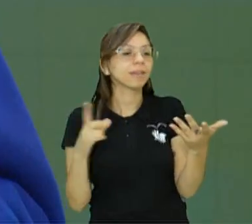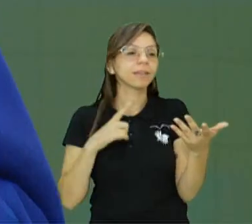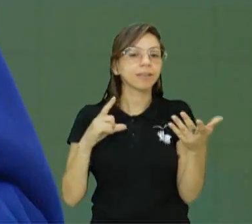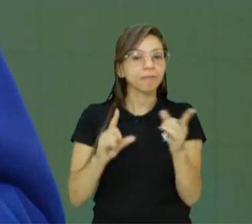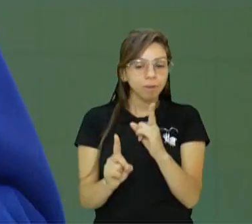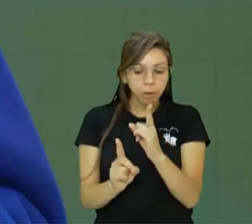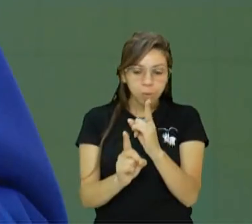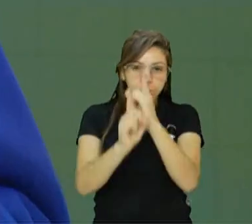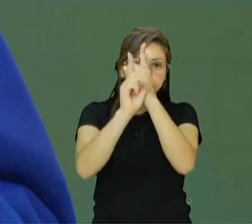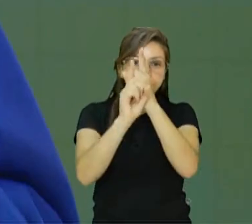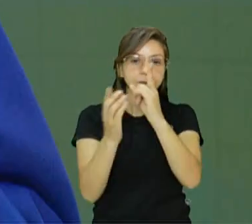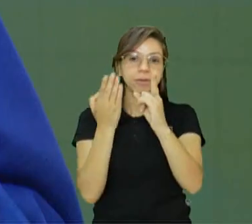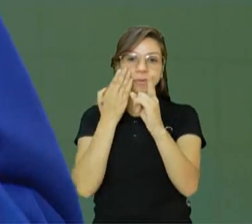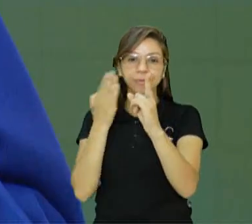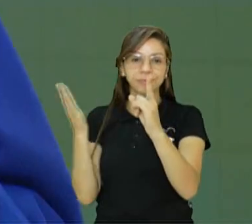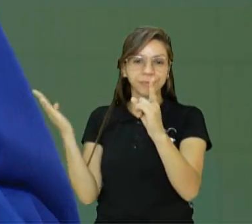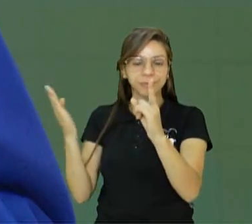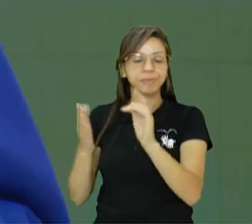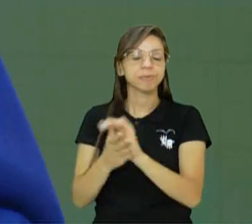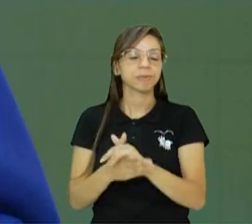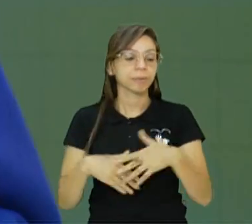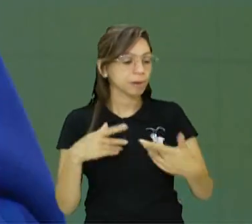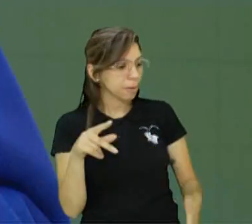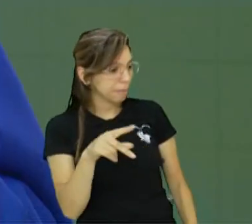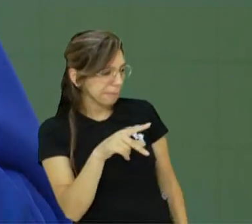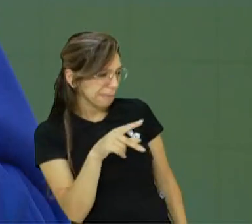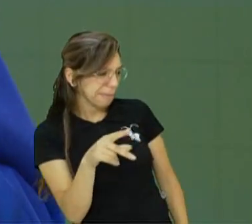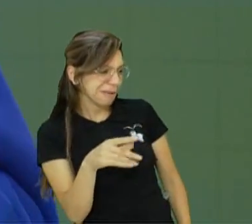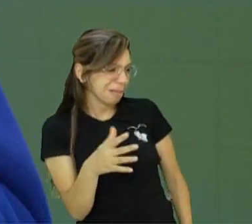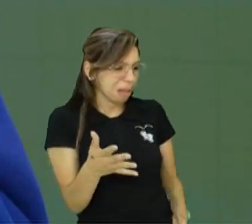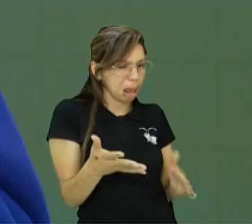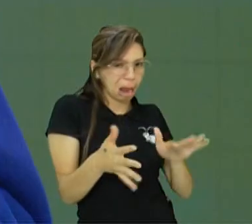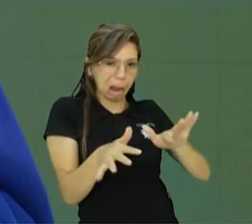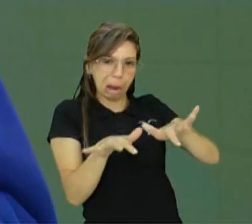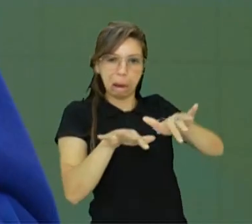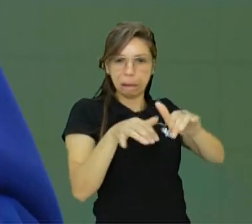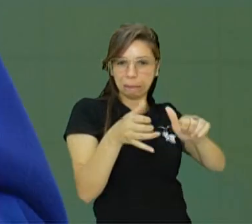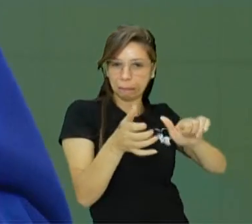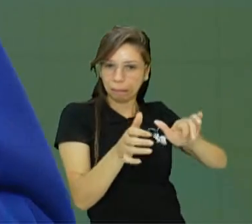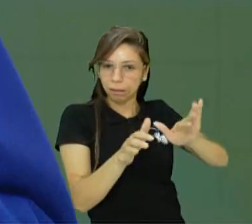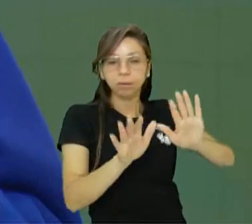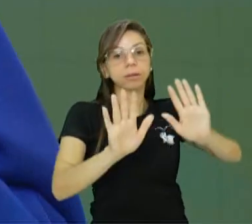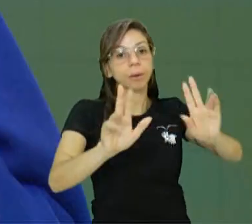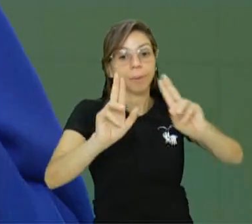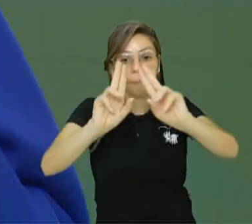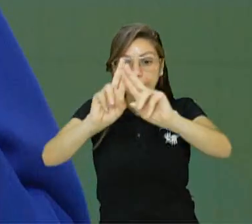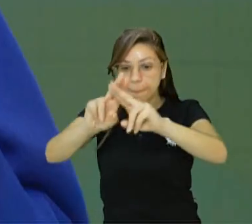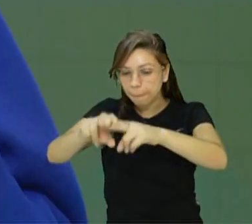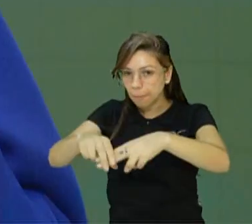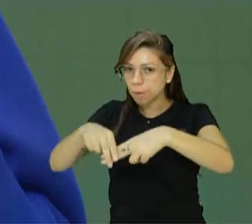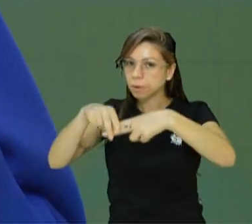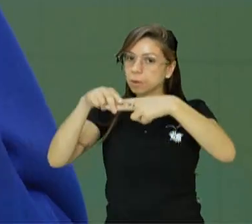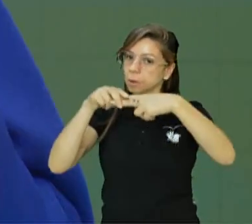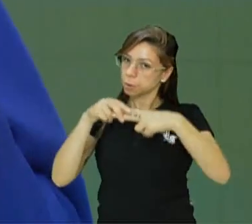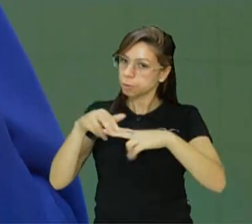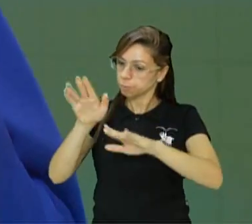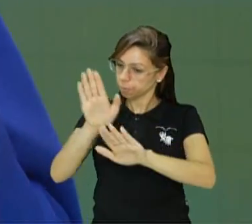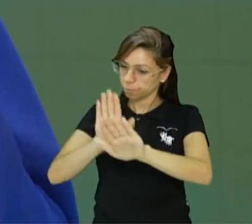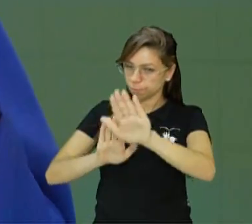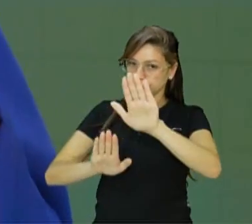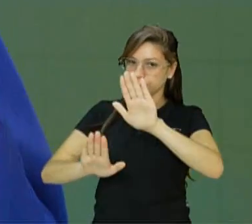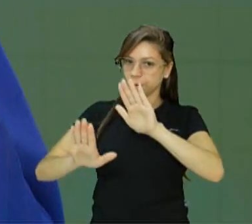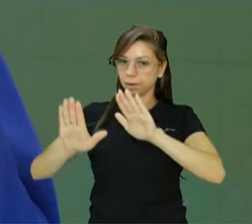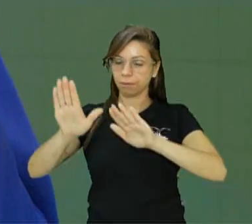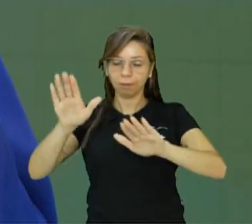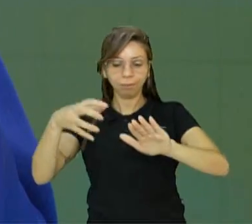essa pirâmide aqui. Prof, ela fica meio mole, por isso que a gente tem que tomar bastante cuidado, fazer